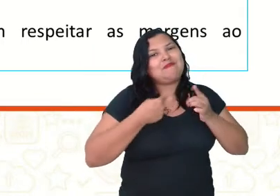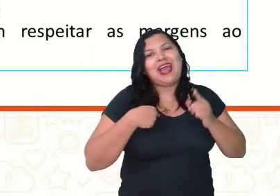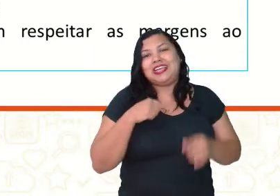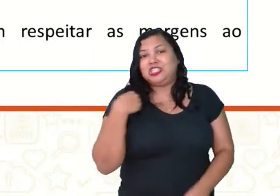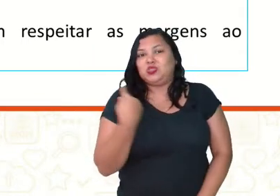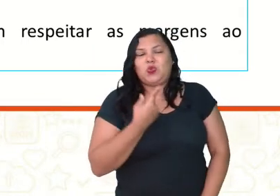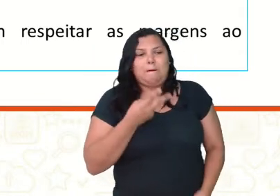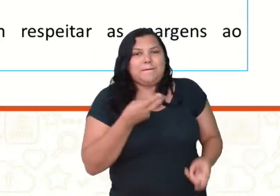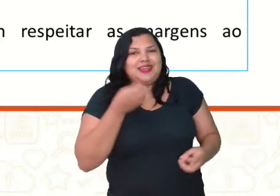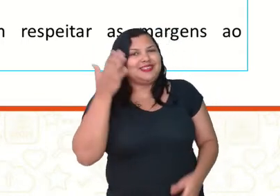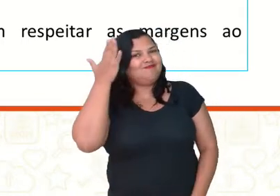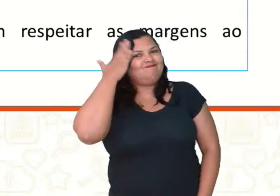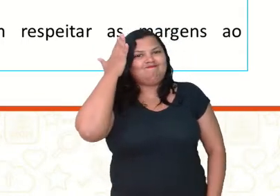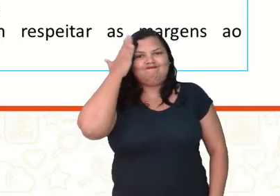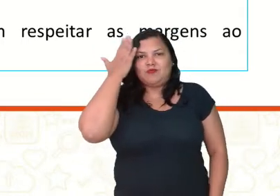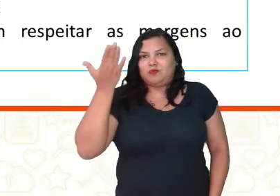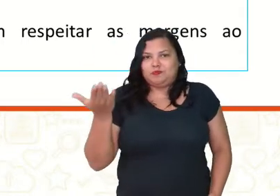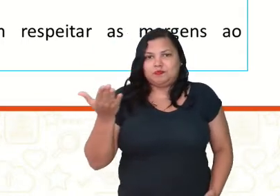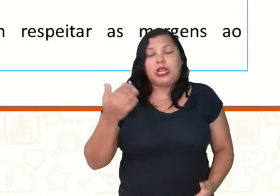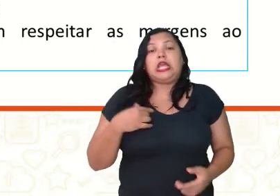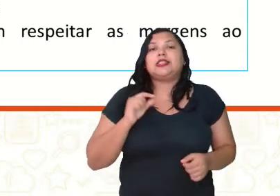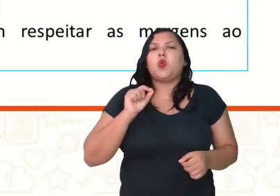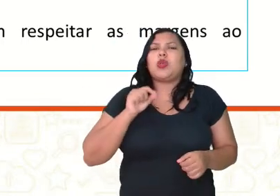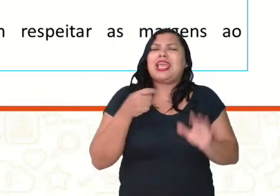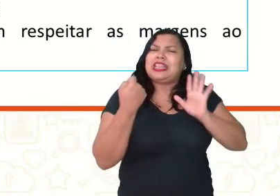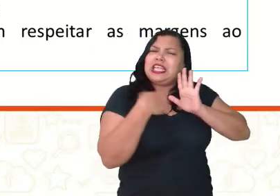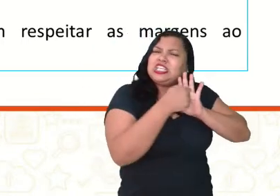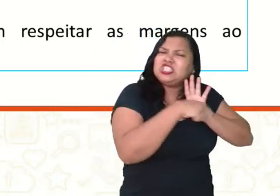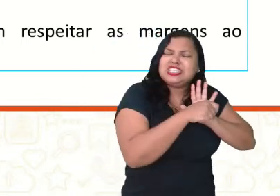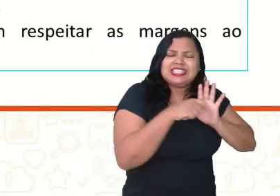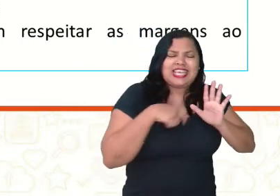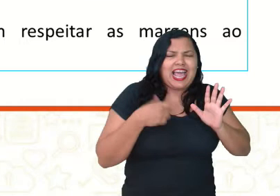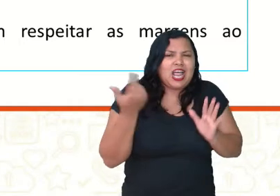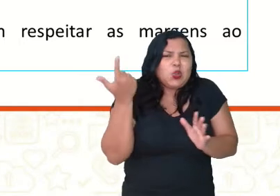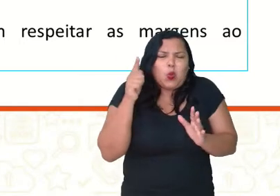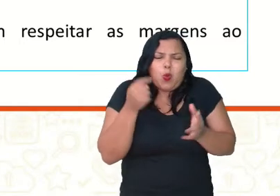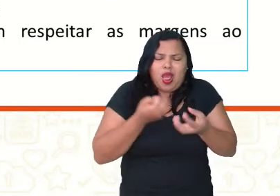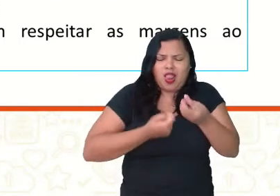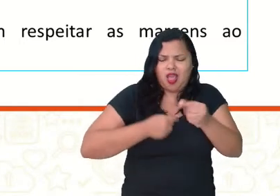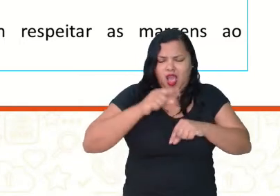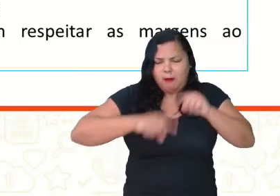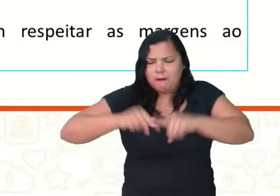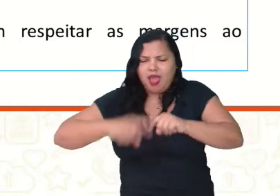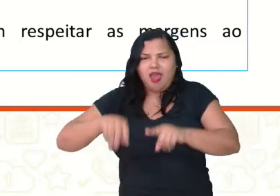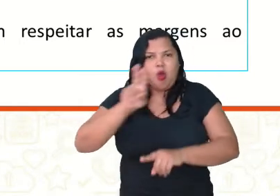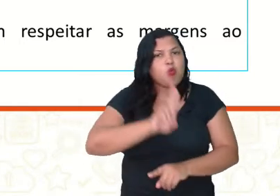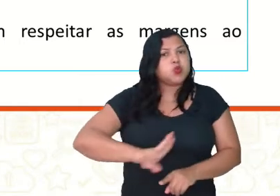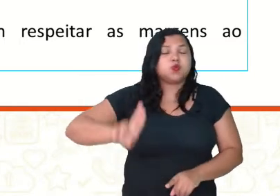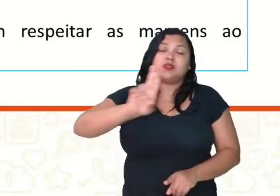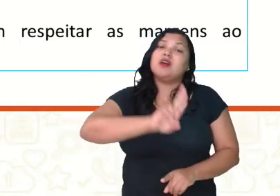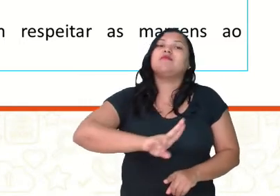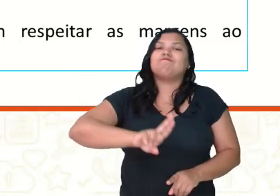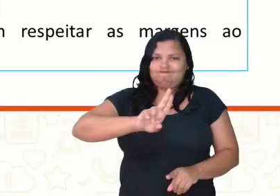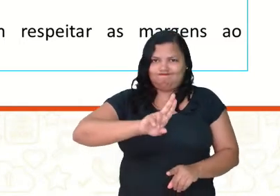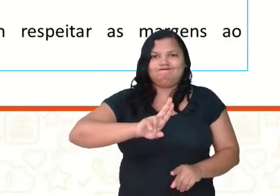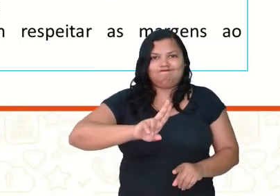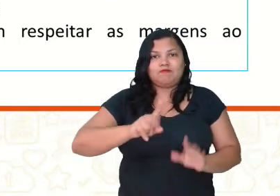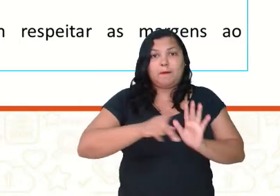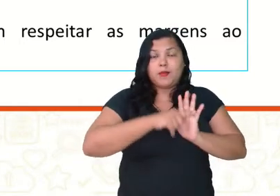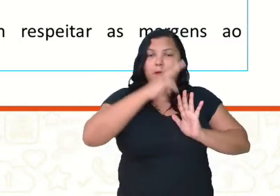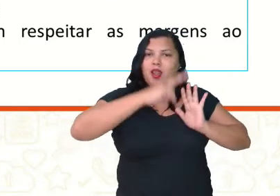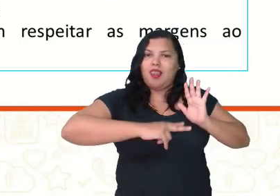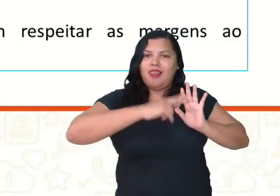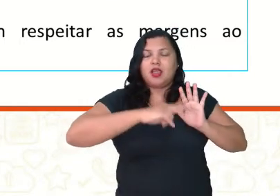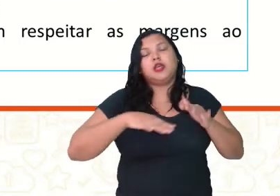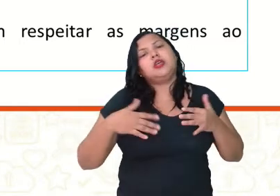escrita, há uma resistência muito grande em interagir com os materiais que configuram atividades relacionadas à leitura.